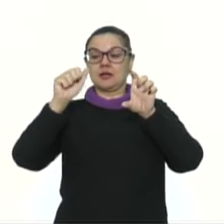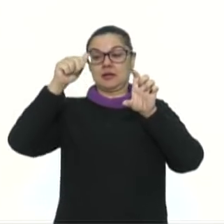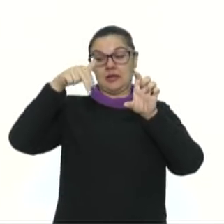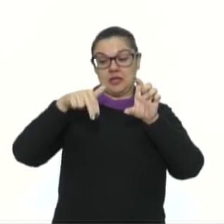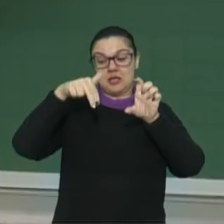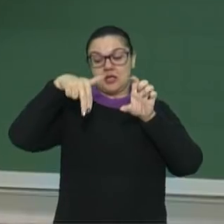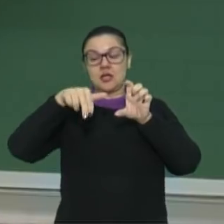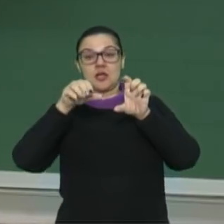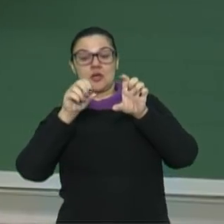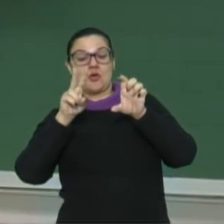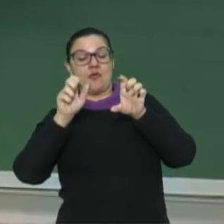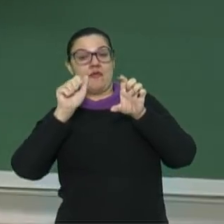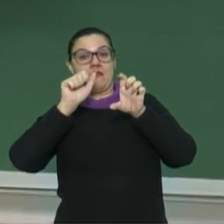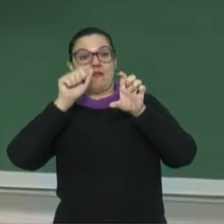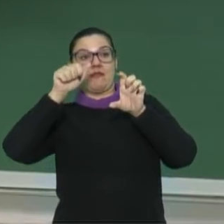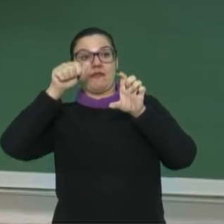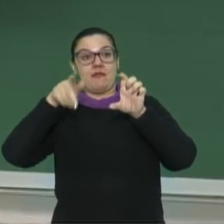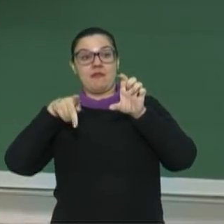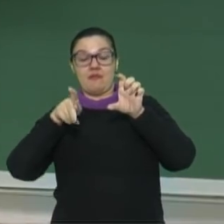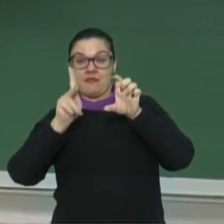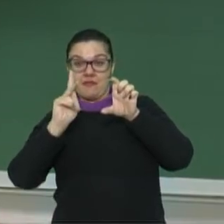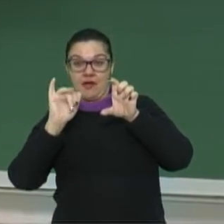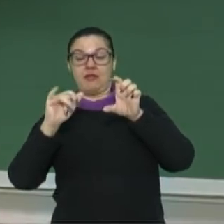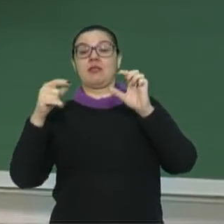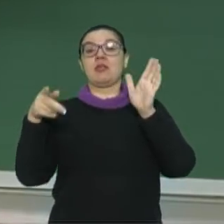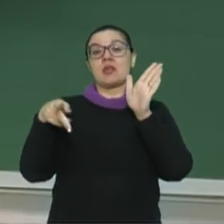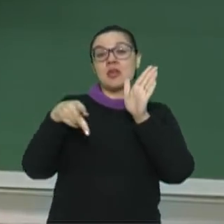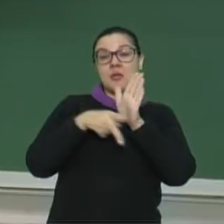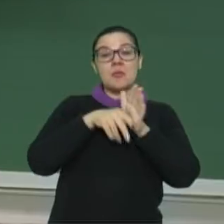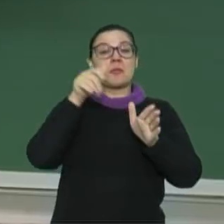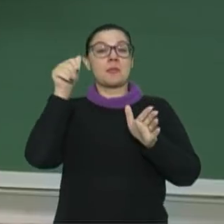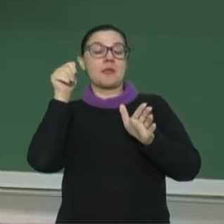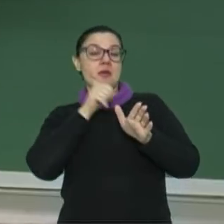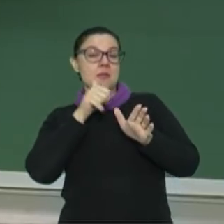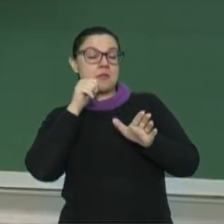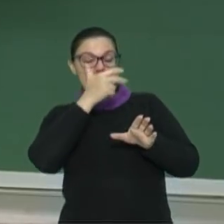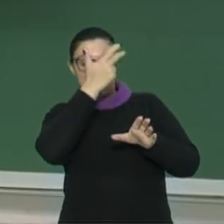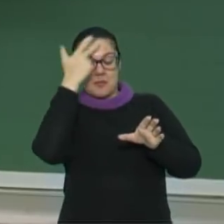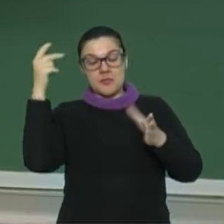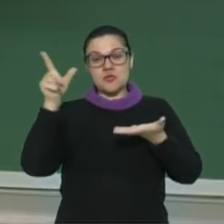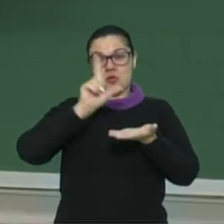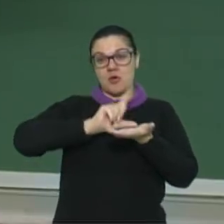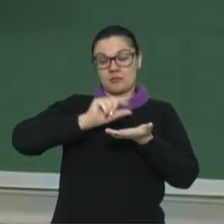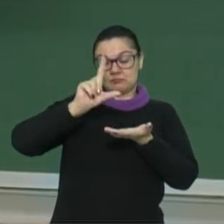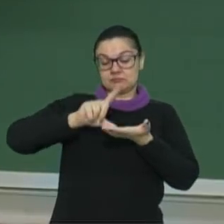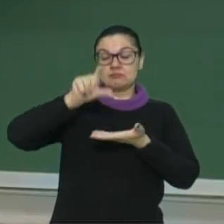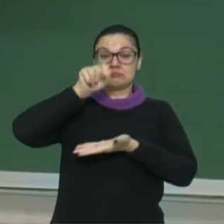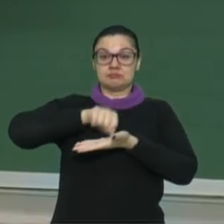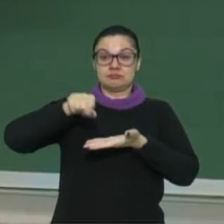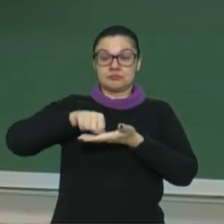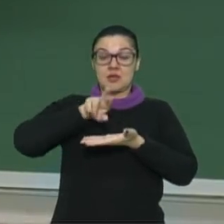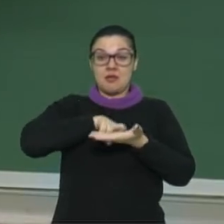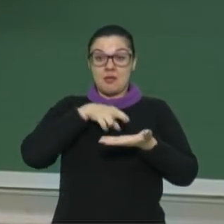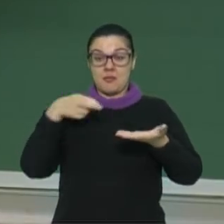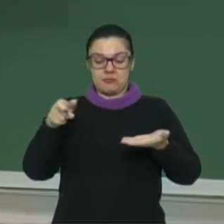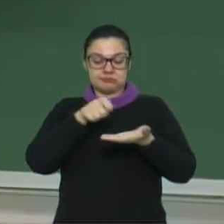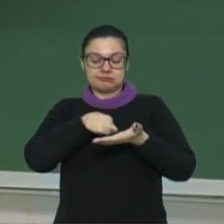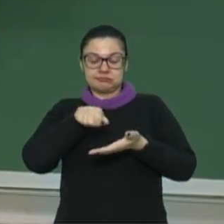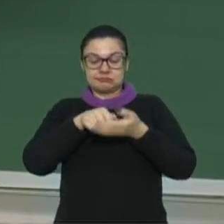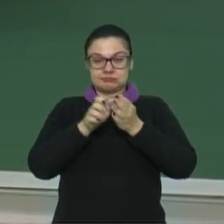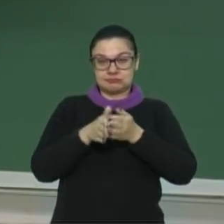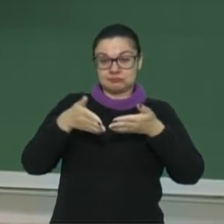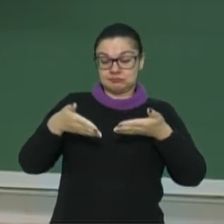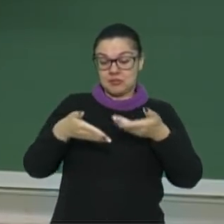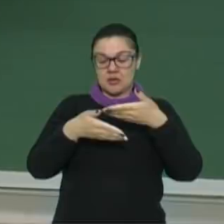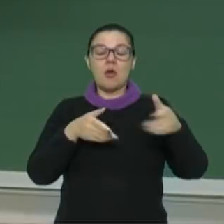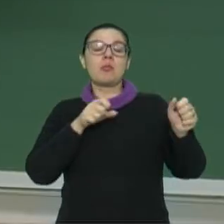é a pessoa, a repórter, a pessoa ali que está dentro da edição dessa reportagem, para trabalhar a reportagem, né? Ela